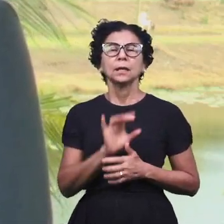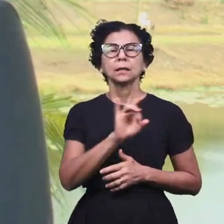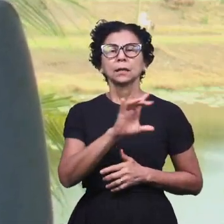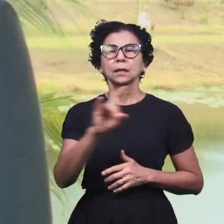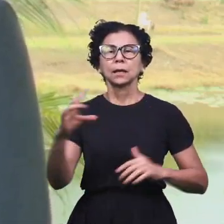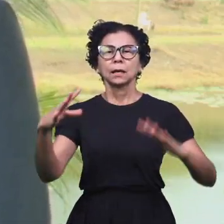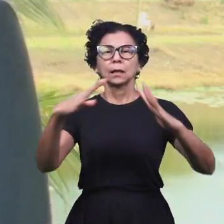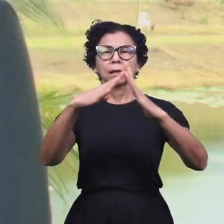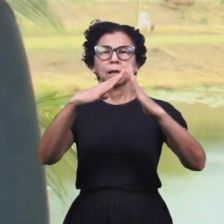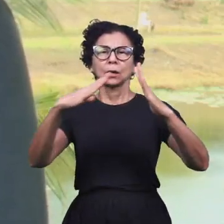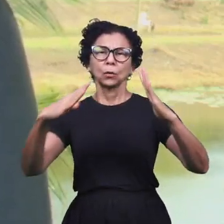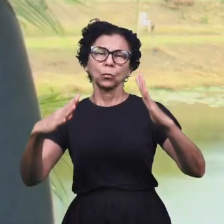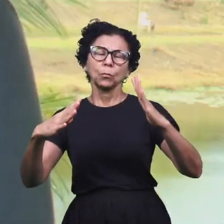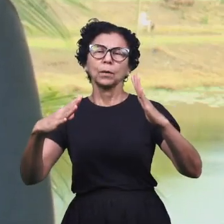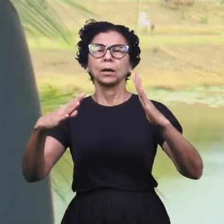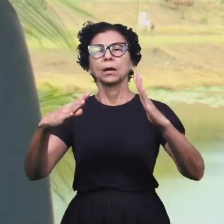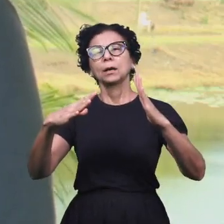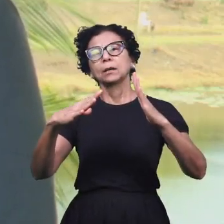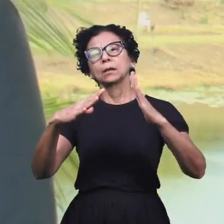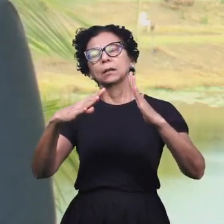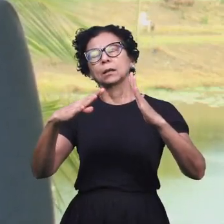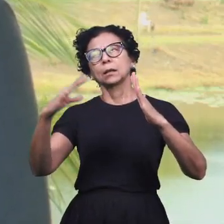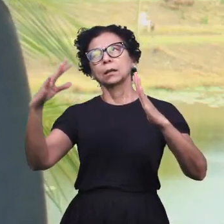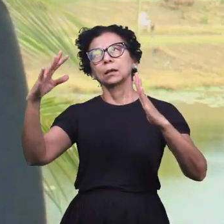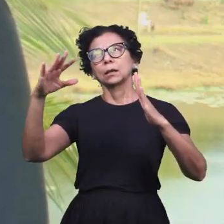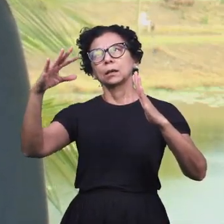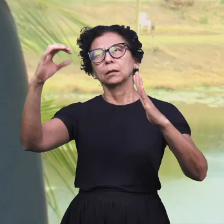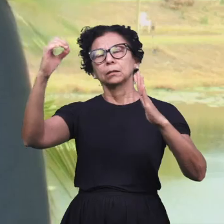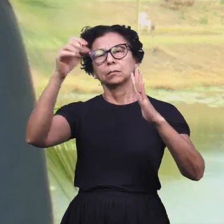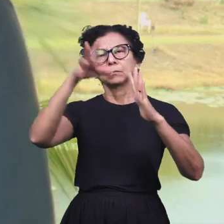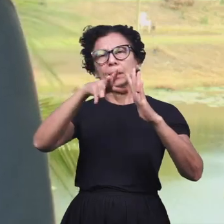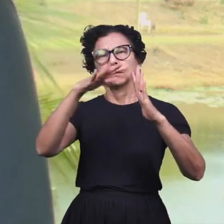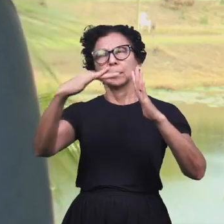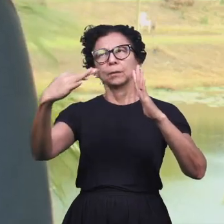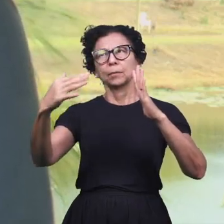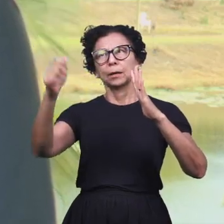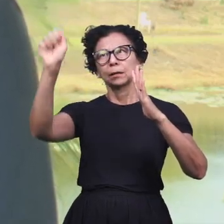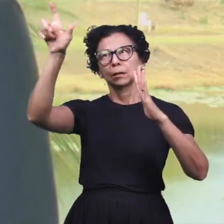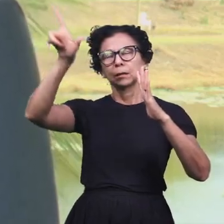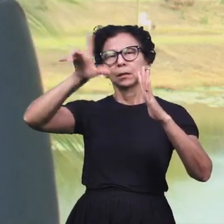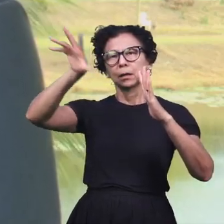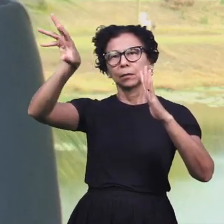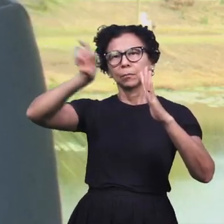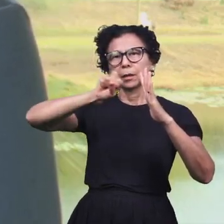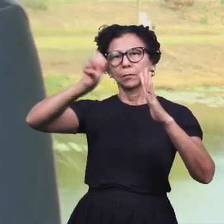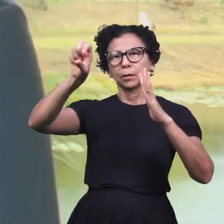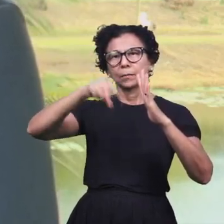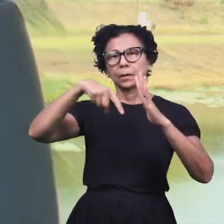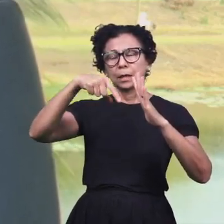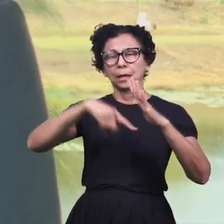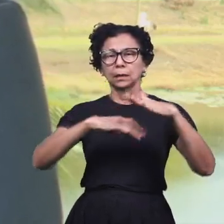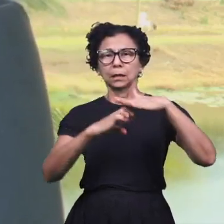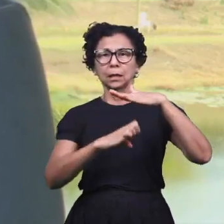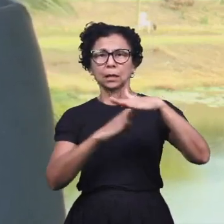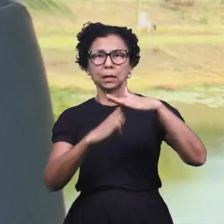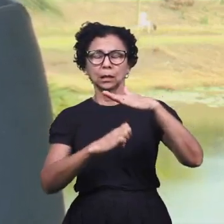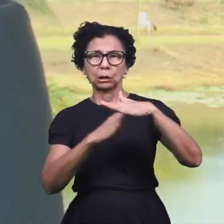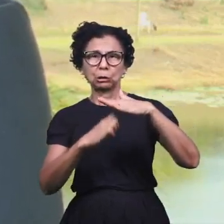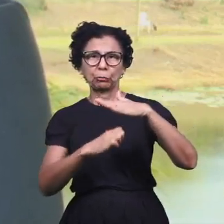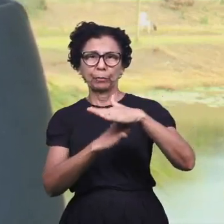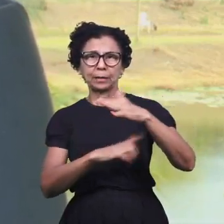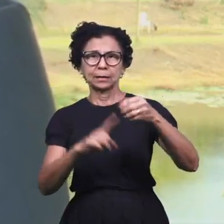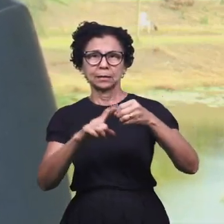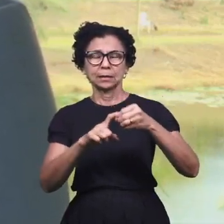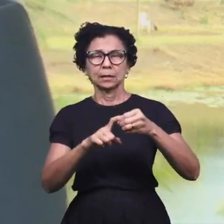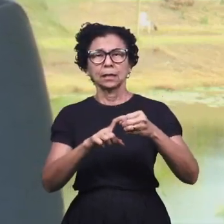da região da concessionária. Então aqui nessa região do Espírito Santo, a concessionária de energia é a EDP, e hoje nós